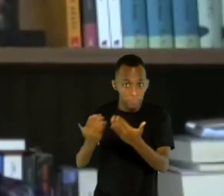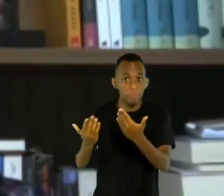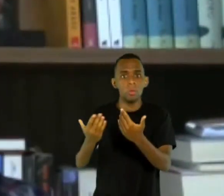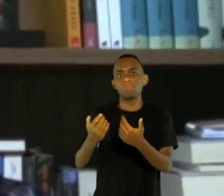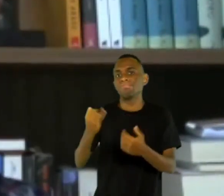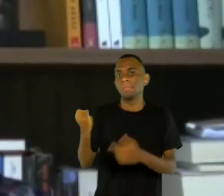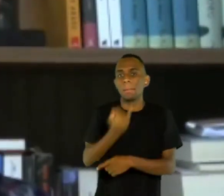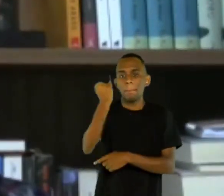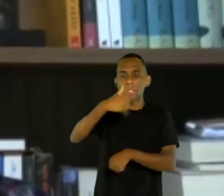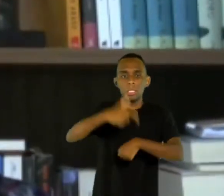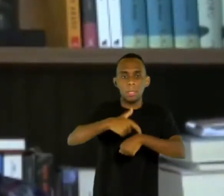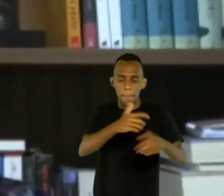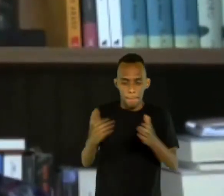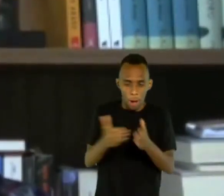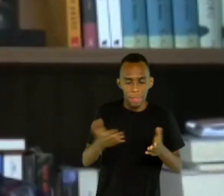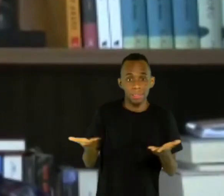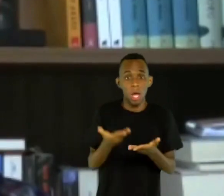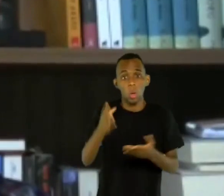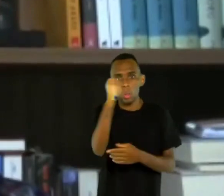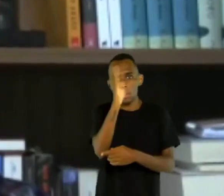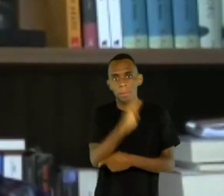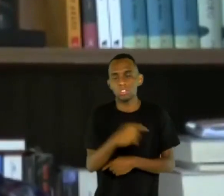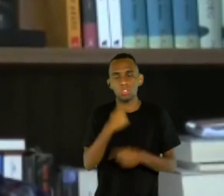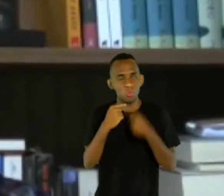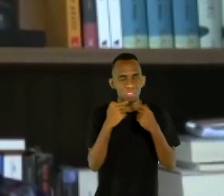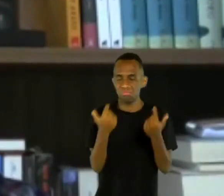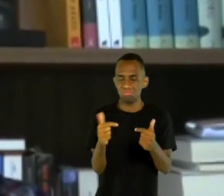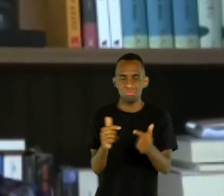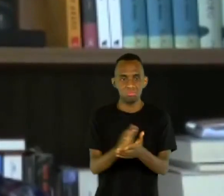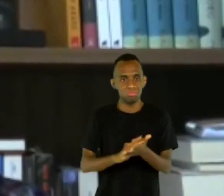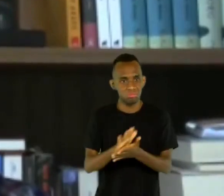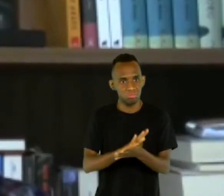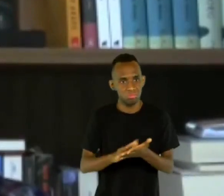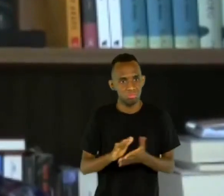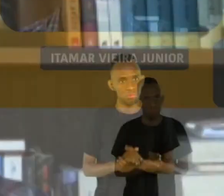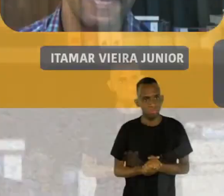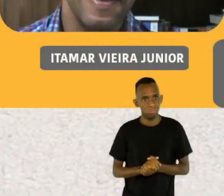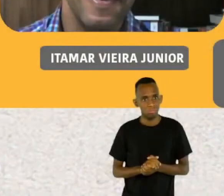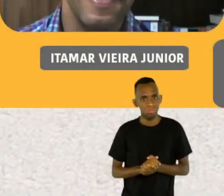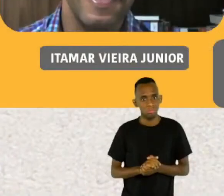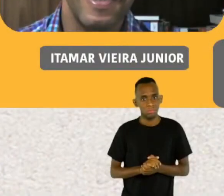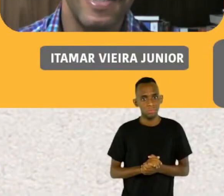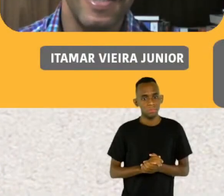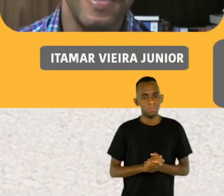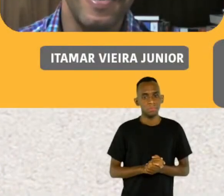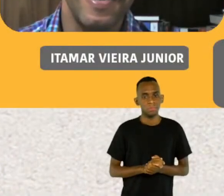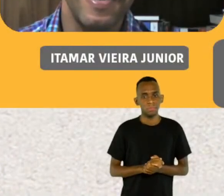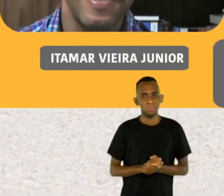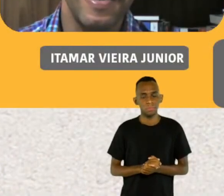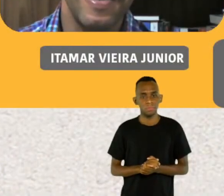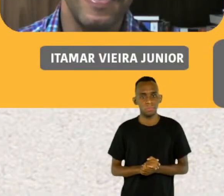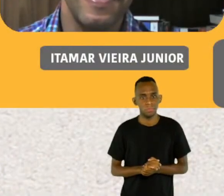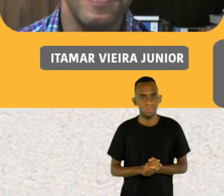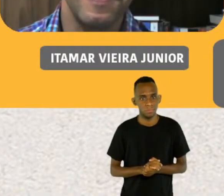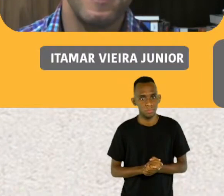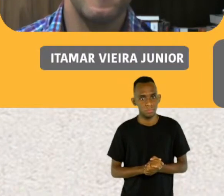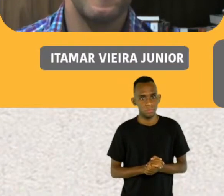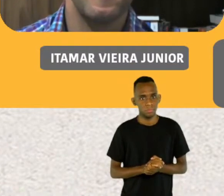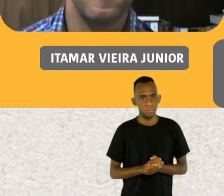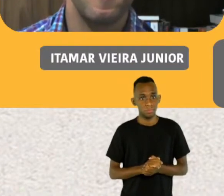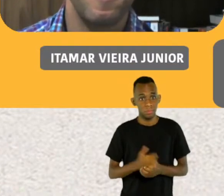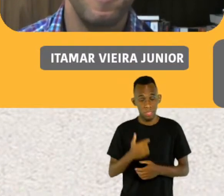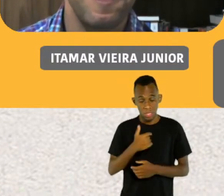no Brasil, não tenho dúvidas. Nesse campo, eu queria fazer uma provocação. Sim. Eu